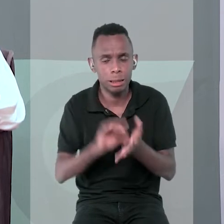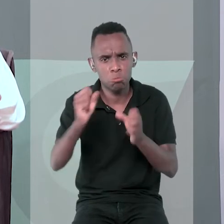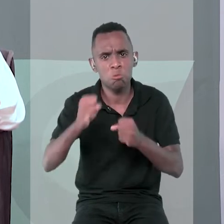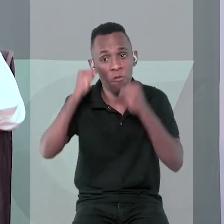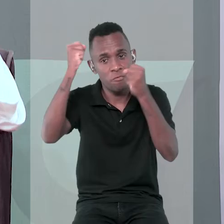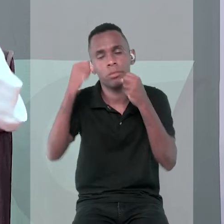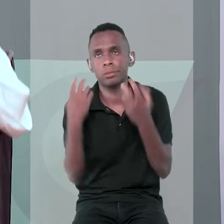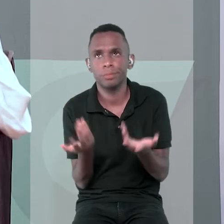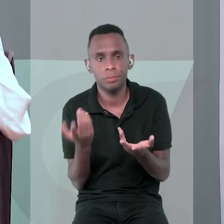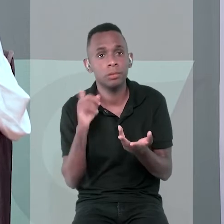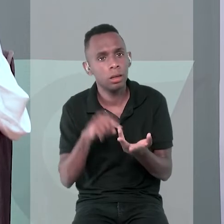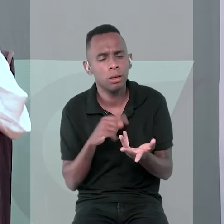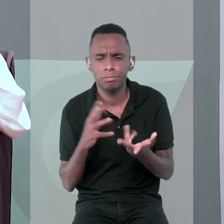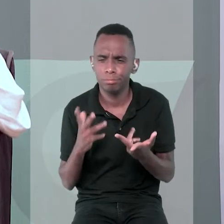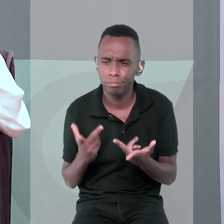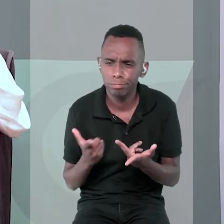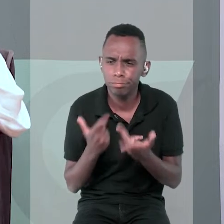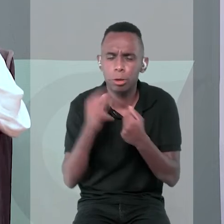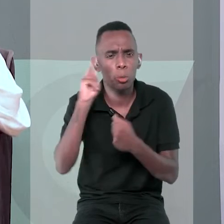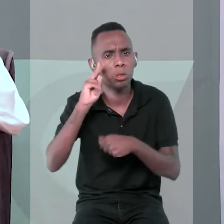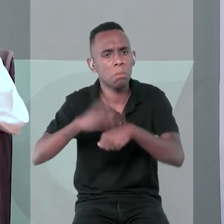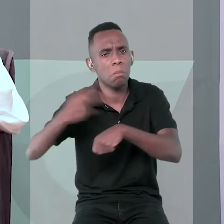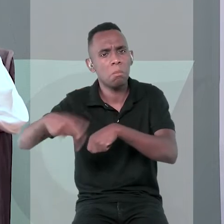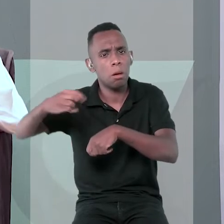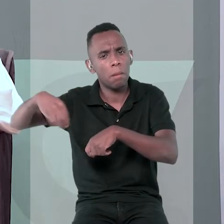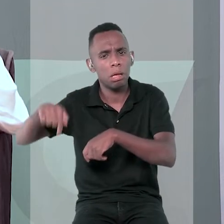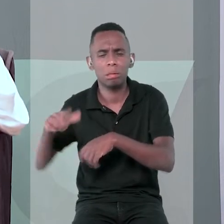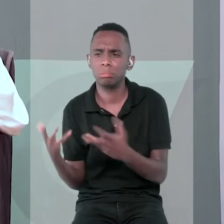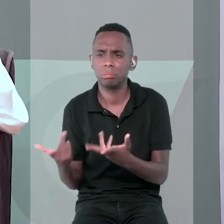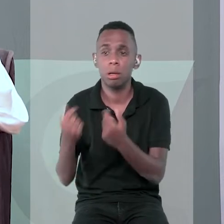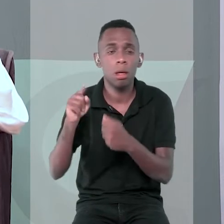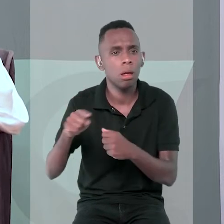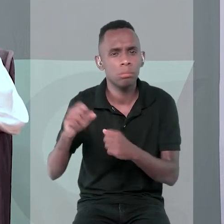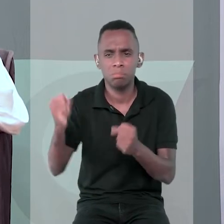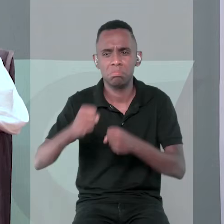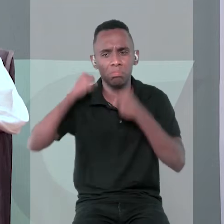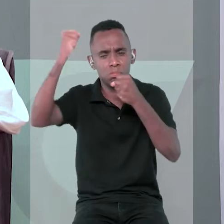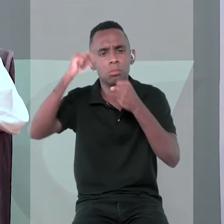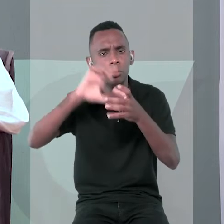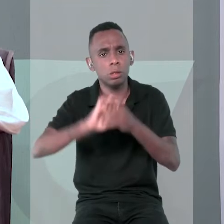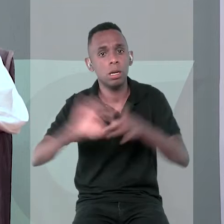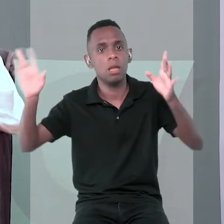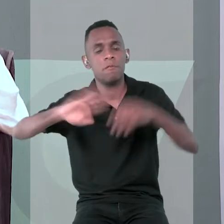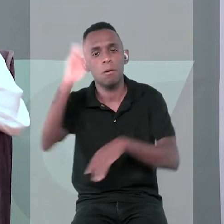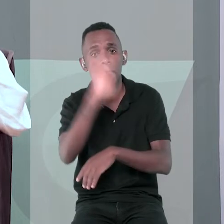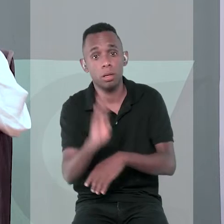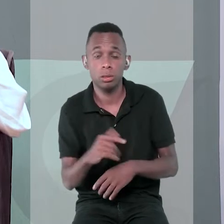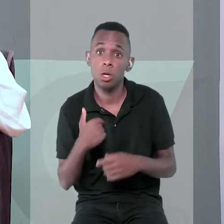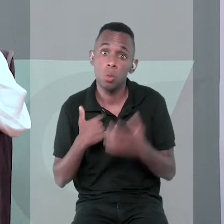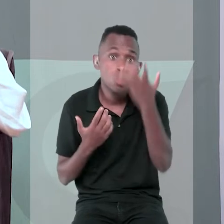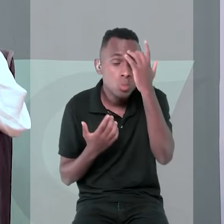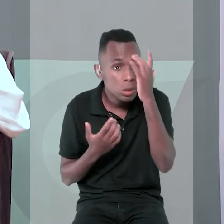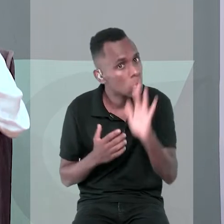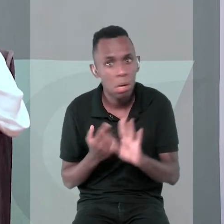heróis. E, gente, é demais a história dela. Realmente, eu acho que ela é a grande heroína da independência do país. Eu não